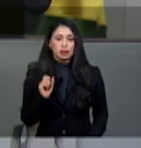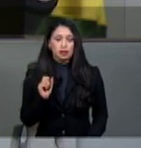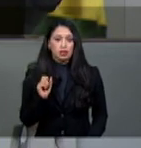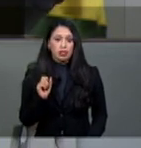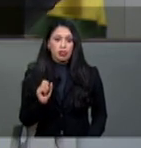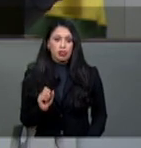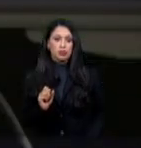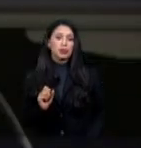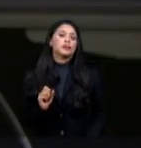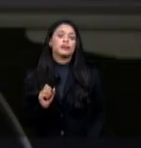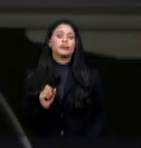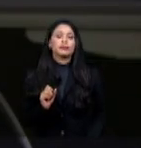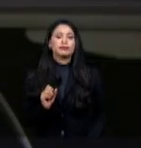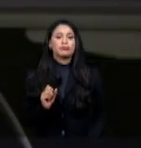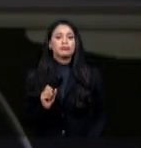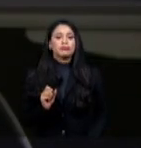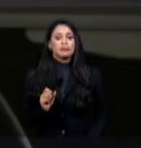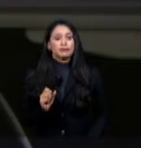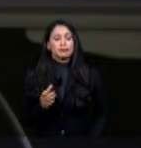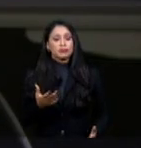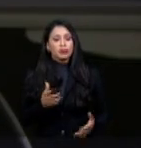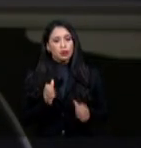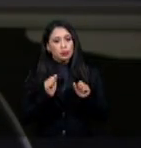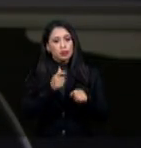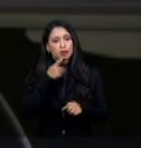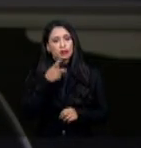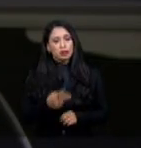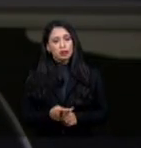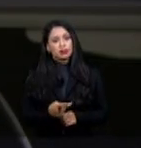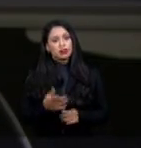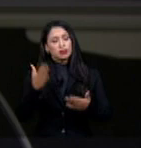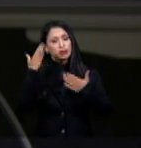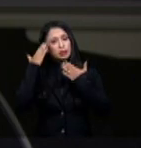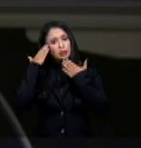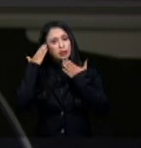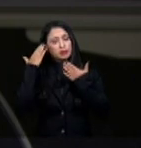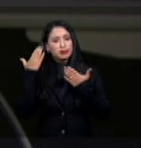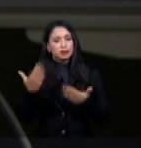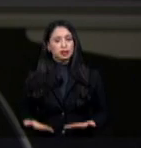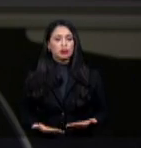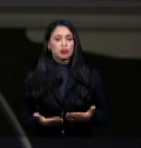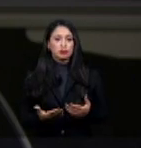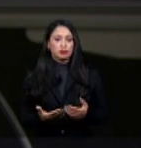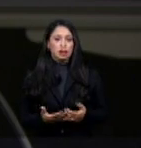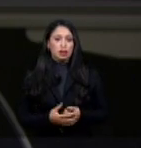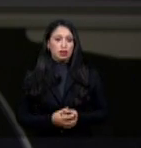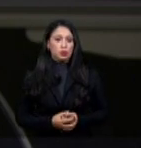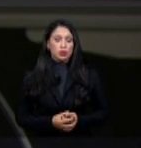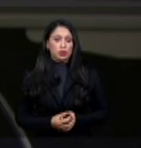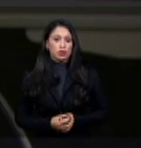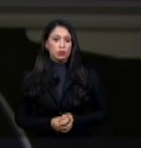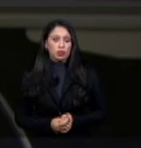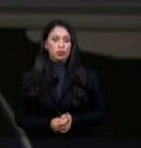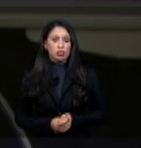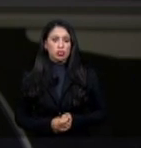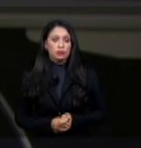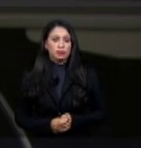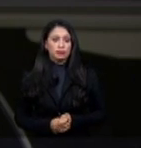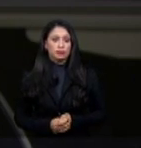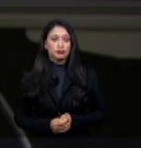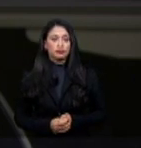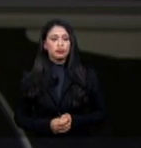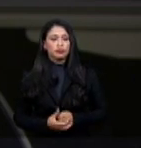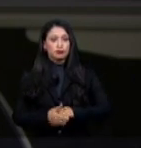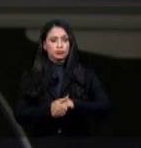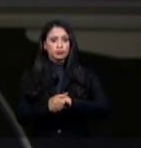palavra Flávio Muito obrigado a ministra Cármen comprimento as ministras Ellen Ministra Rosa Ministro